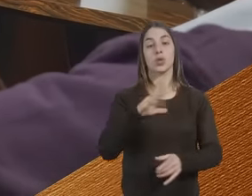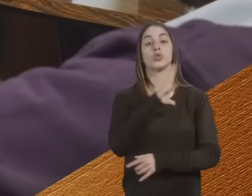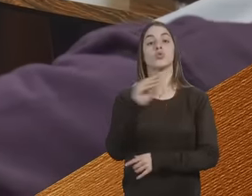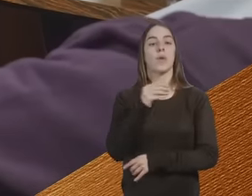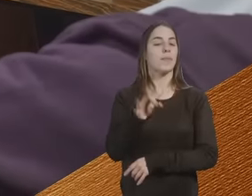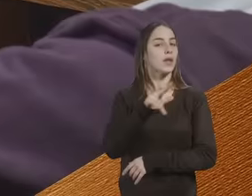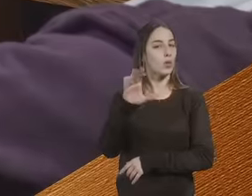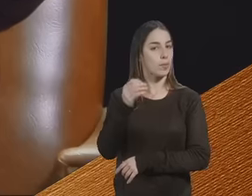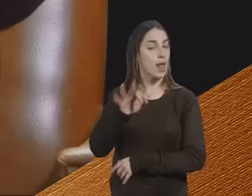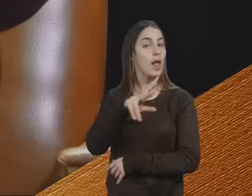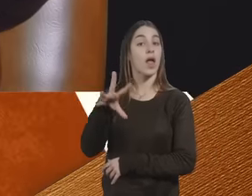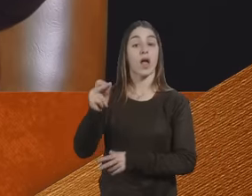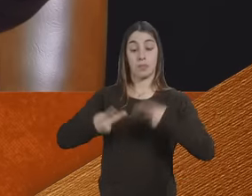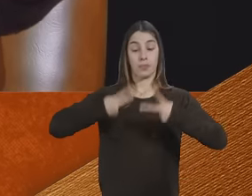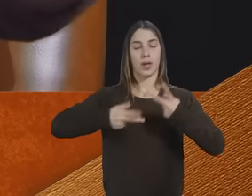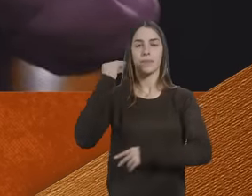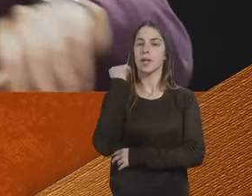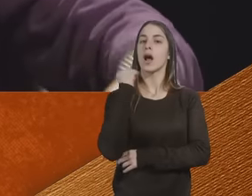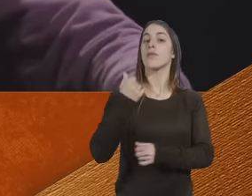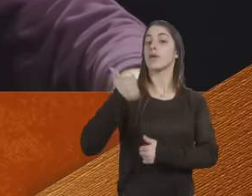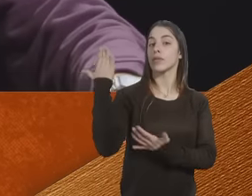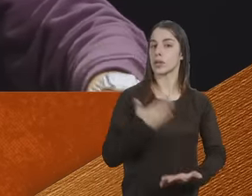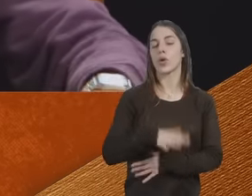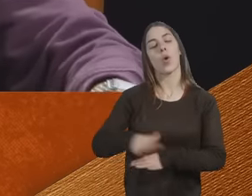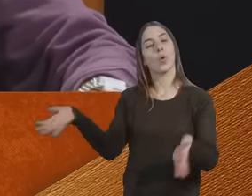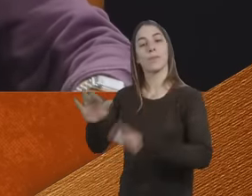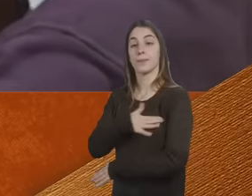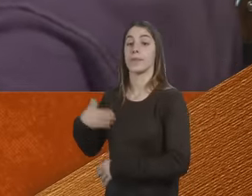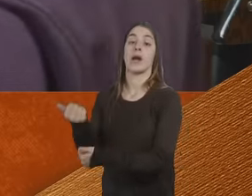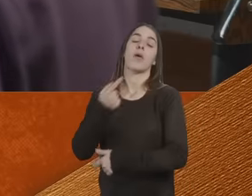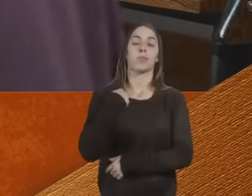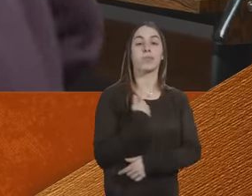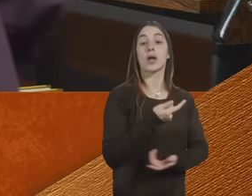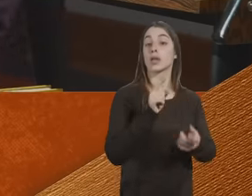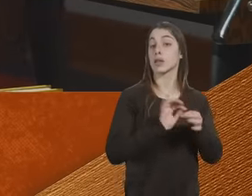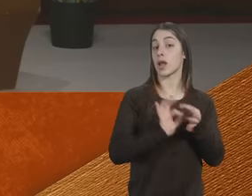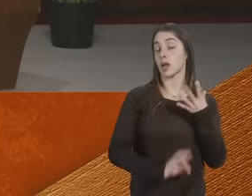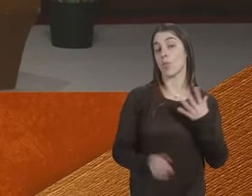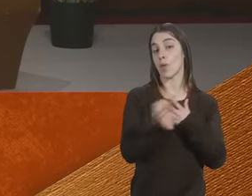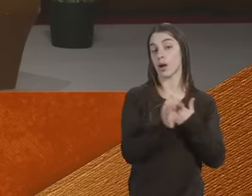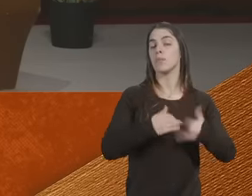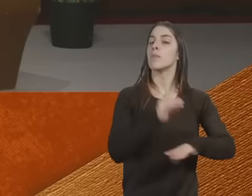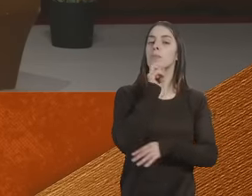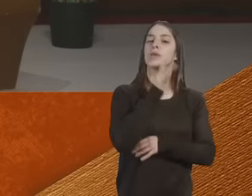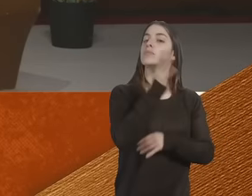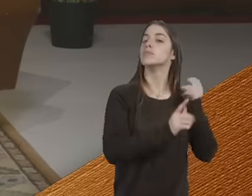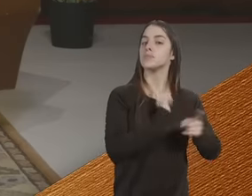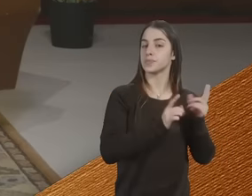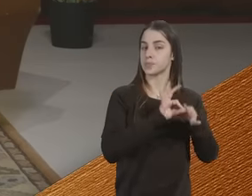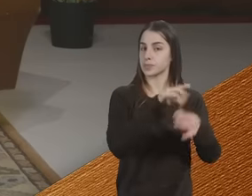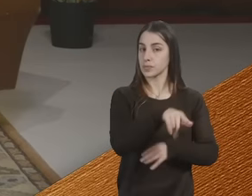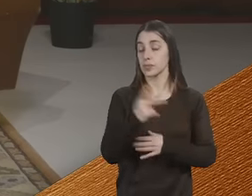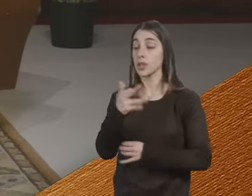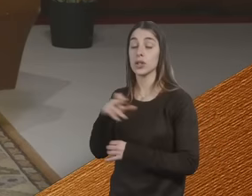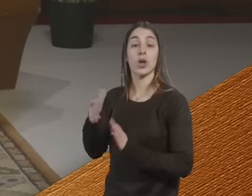Pereira, analista criminal. Muito bem-vindo, João. Tudo bem? Sei que não temos muitos detalhes, mas o que é que podemos adiantar acerca deste caso? Vítor,